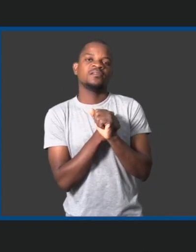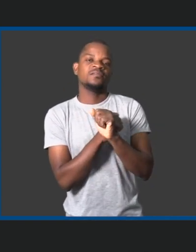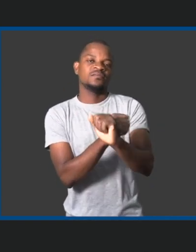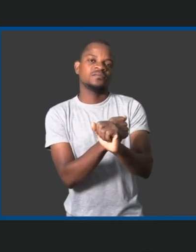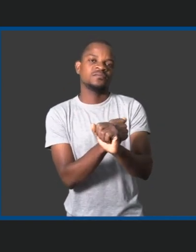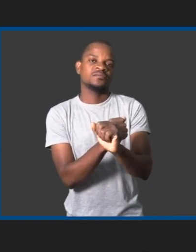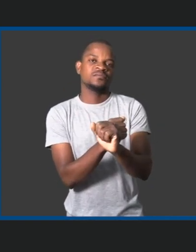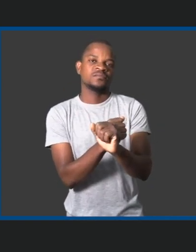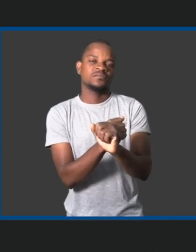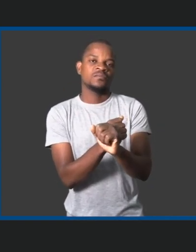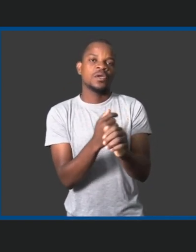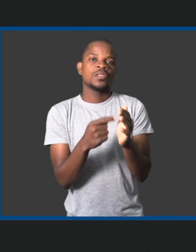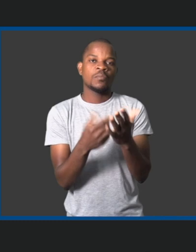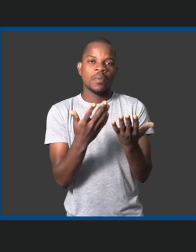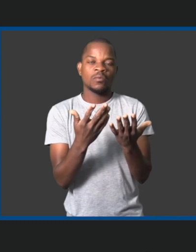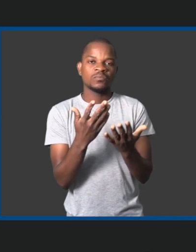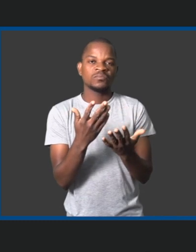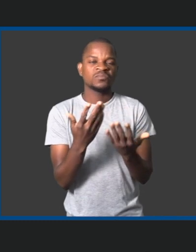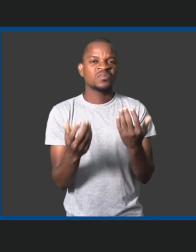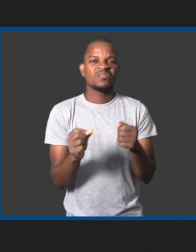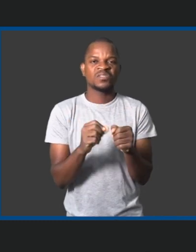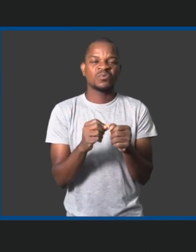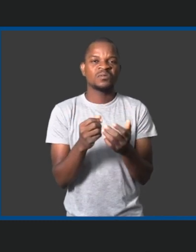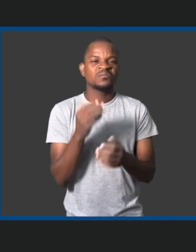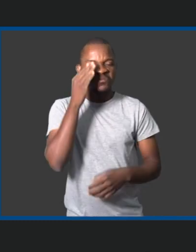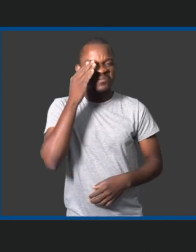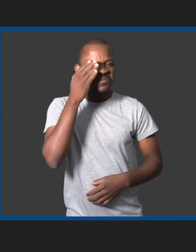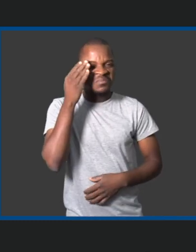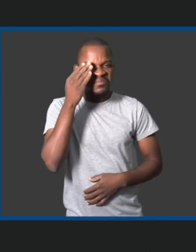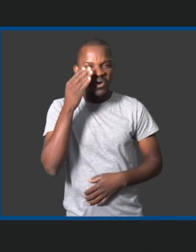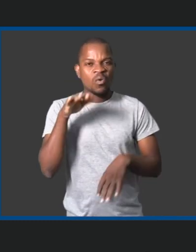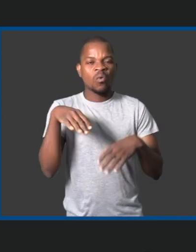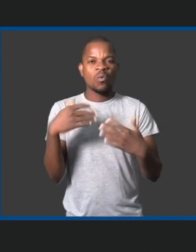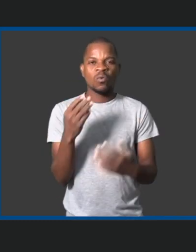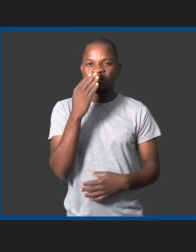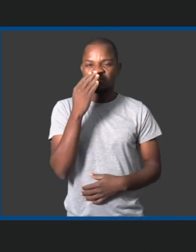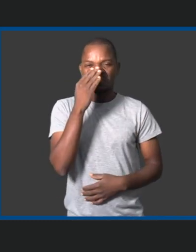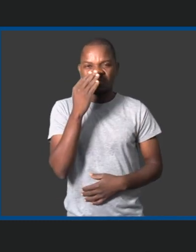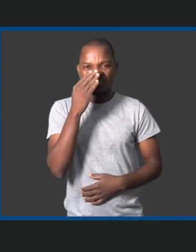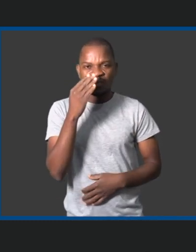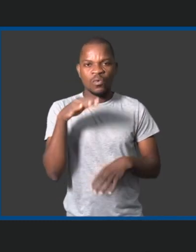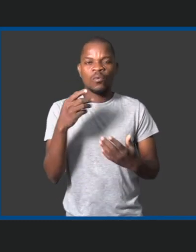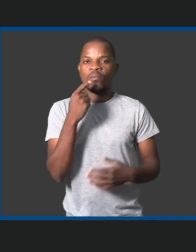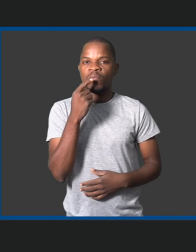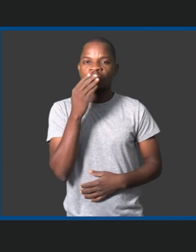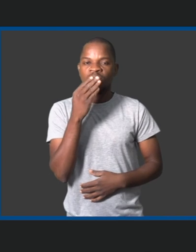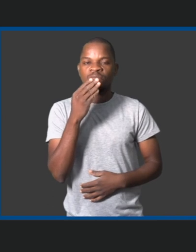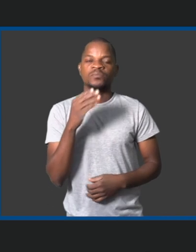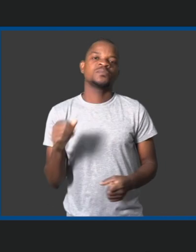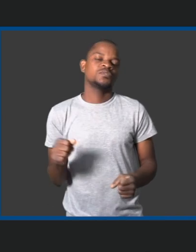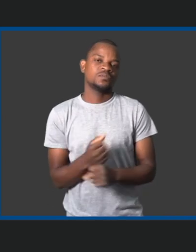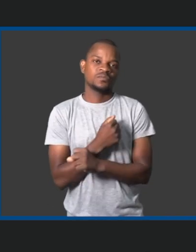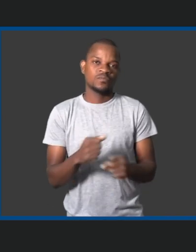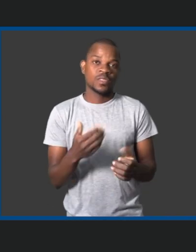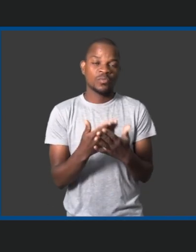nós temos que ter em atenção, evitar levar a nossa mão, termos friccionar os olhos, friccionar o